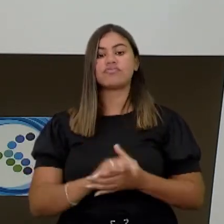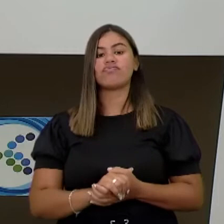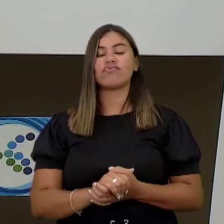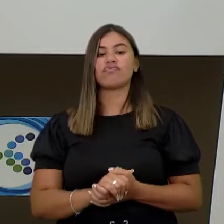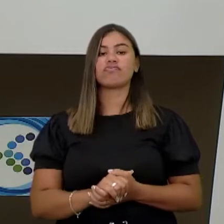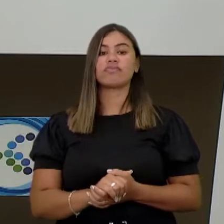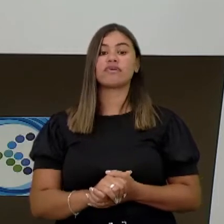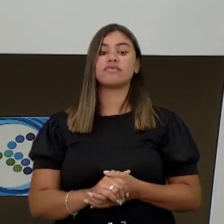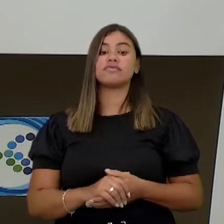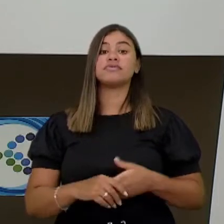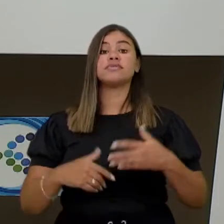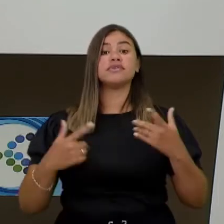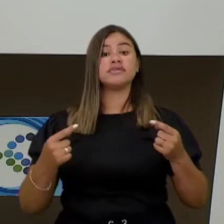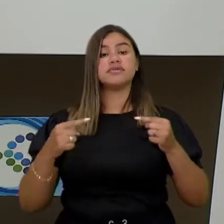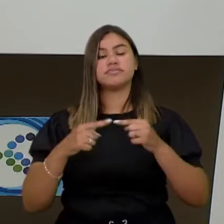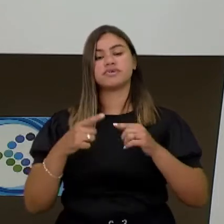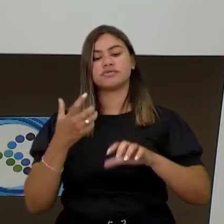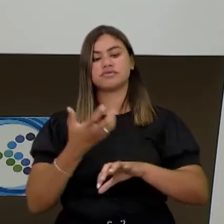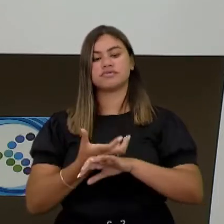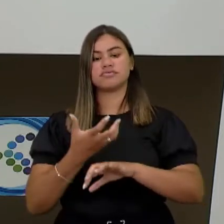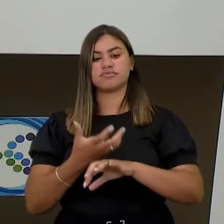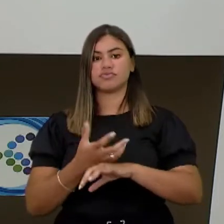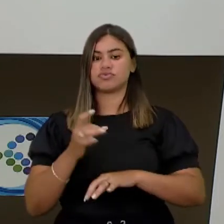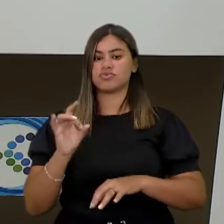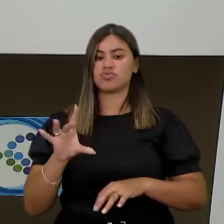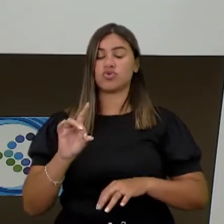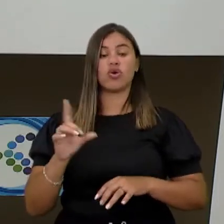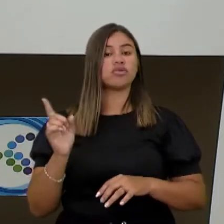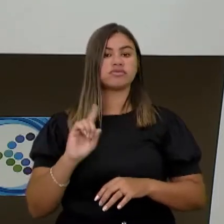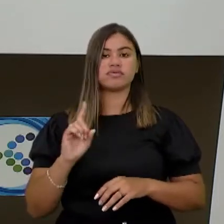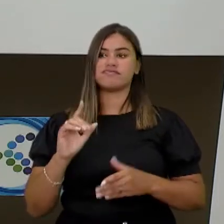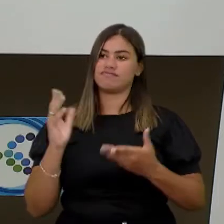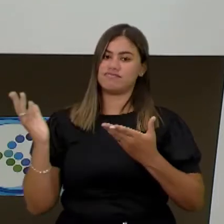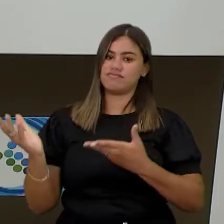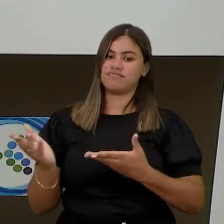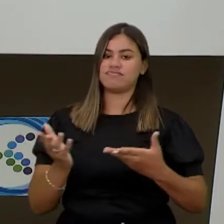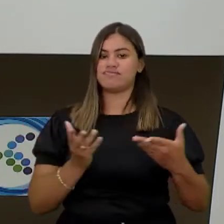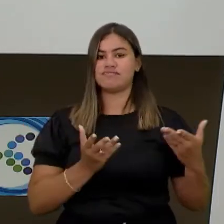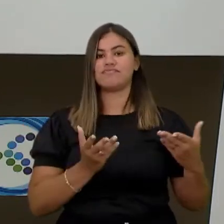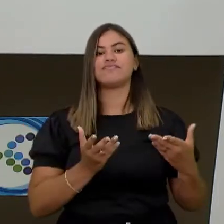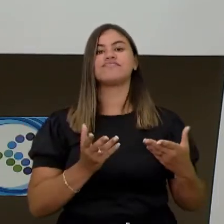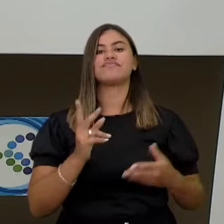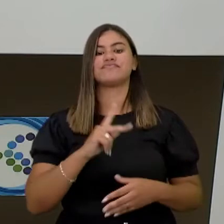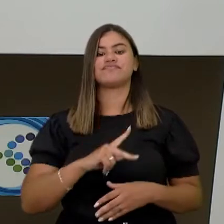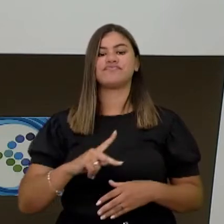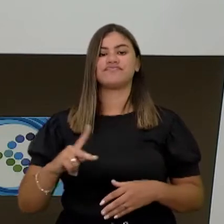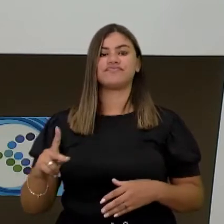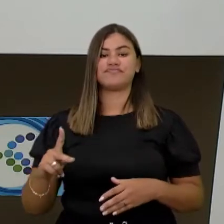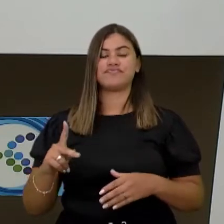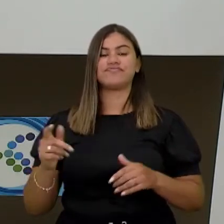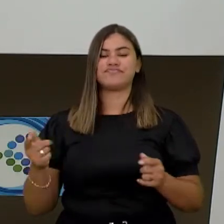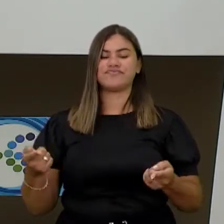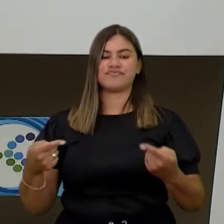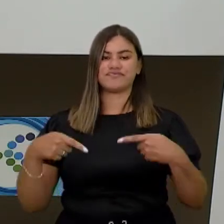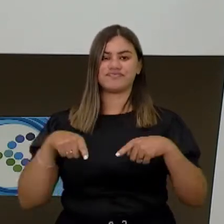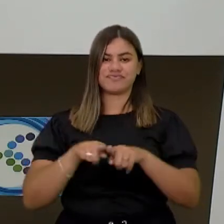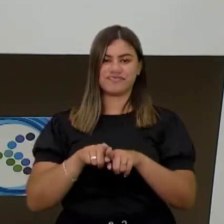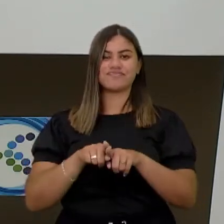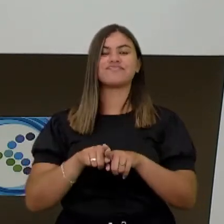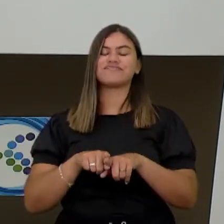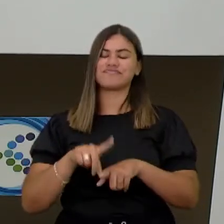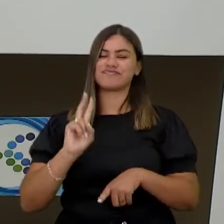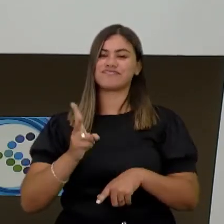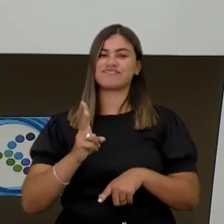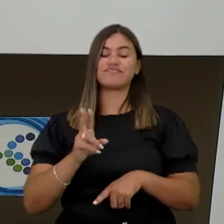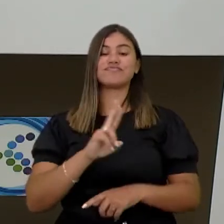apenas dentro do componente, convidei para participar da aula de hoje a parceira de sempre aqui, a professora